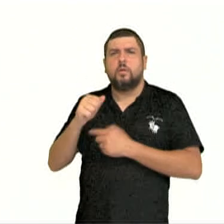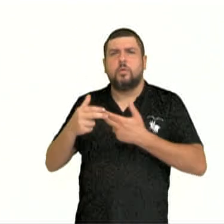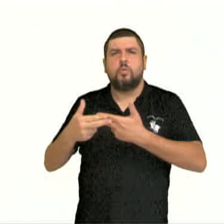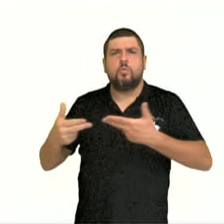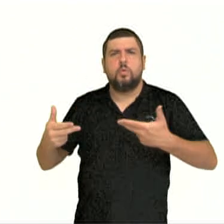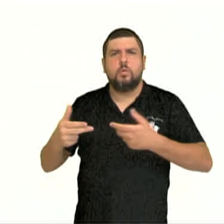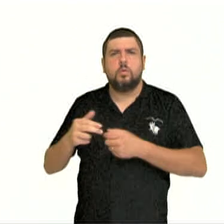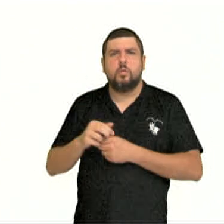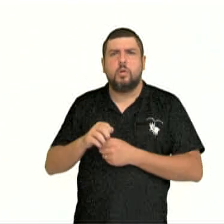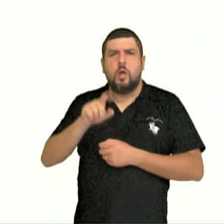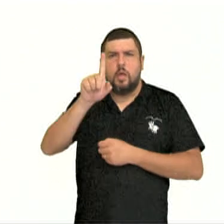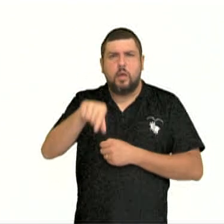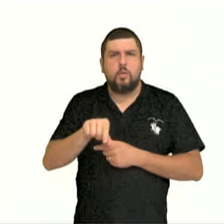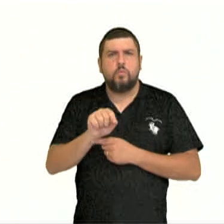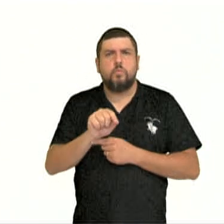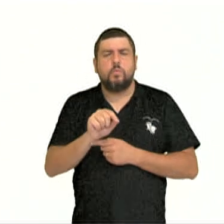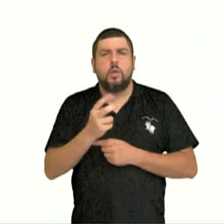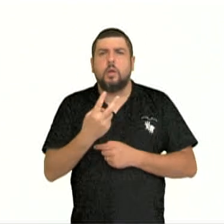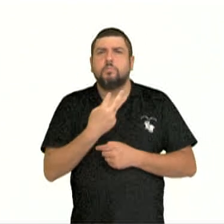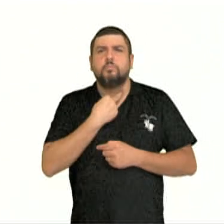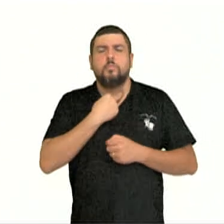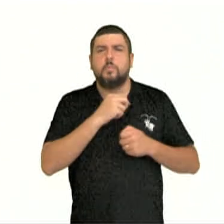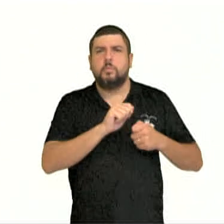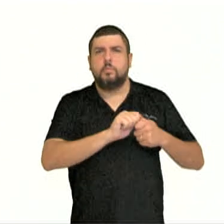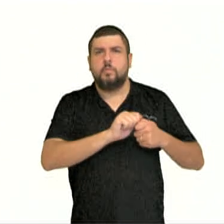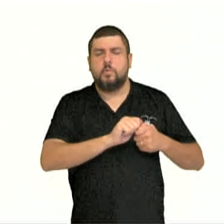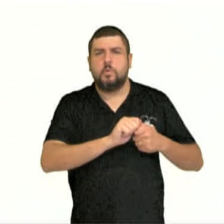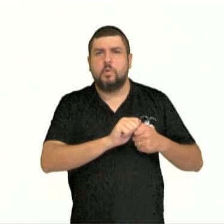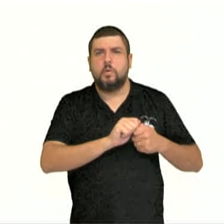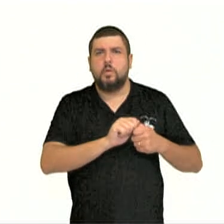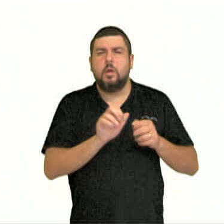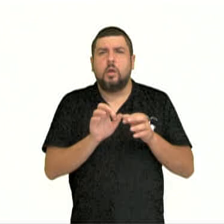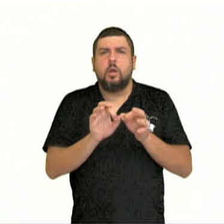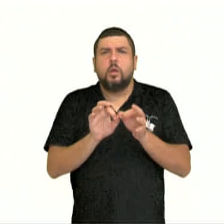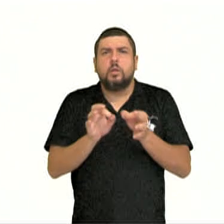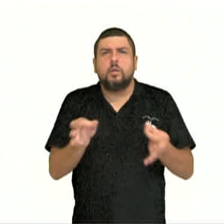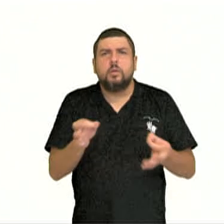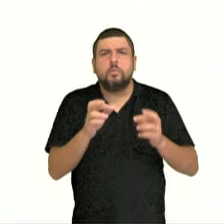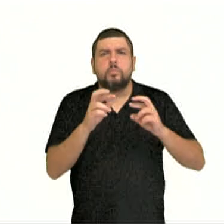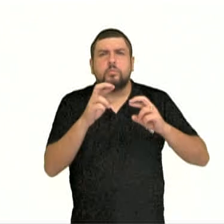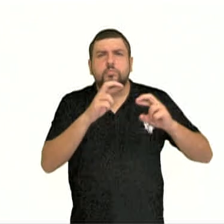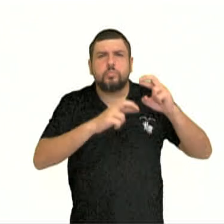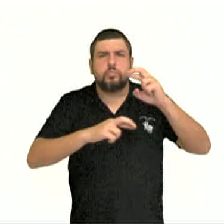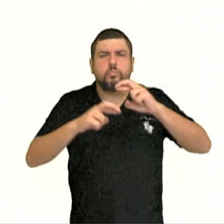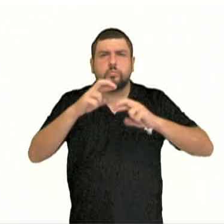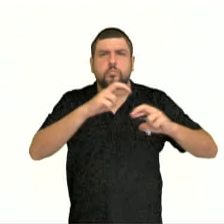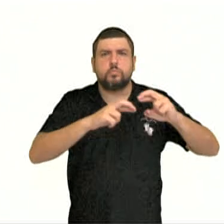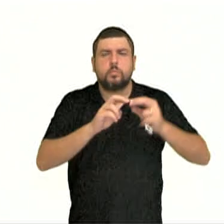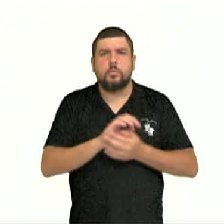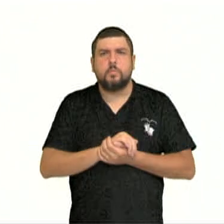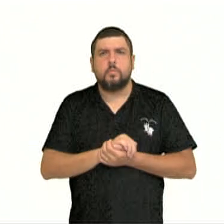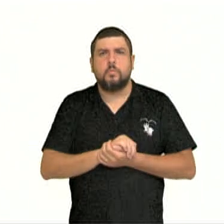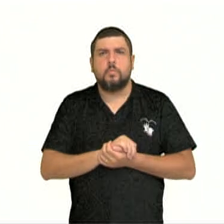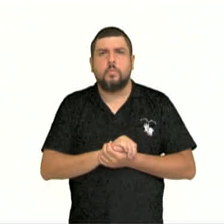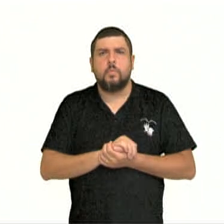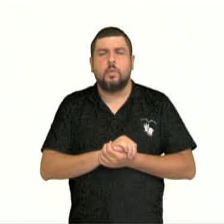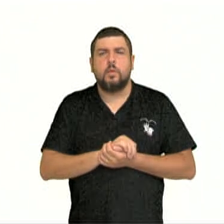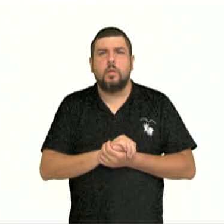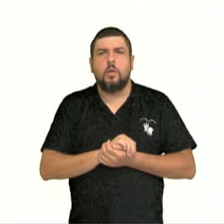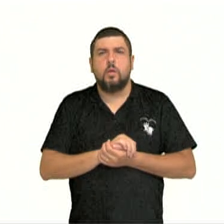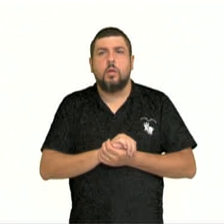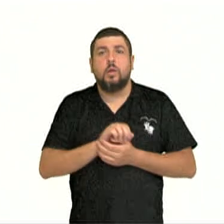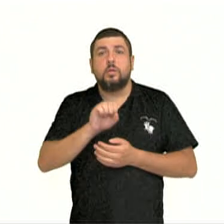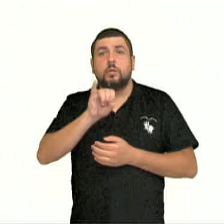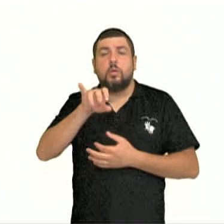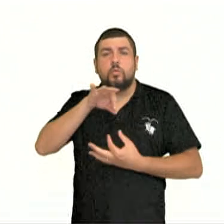fazer. Uma noção adequada por um simples procedimento de análise mental. Tudo o que o espírito não pode